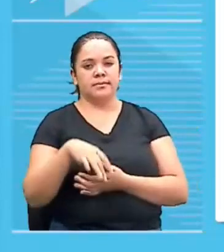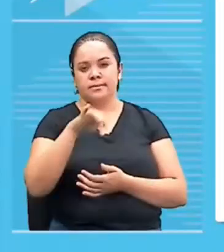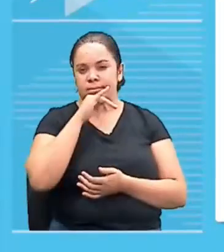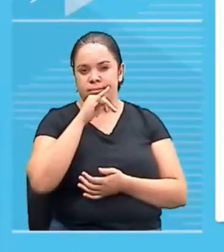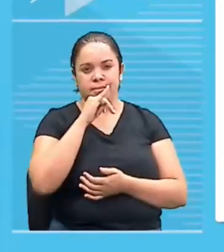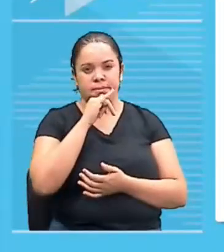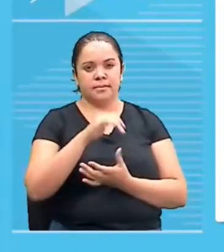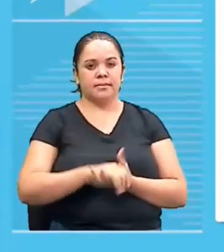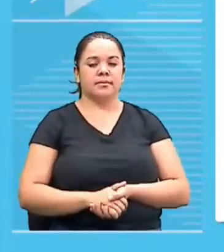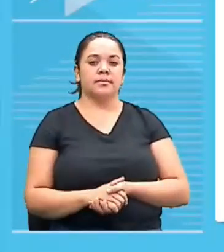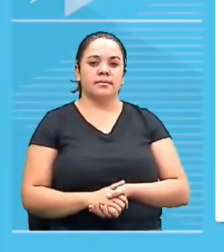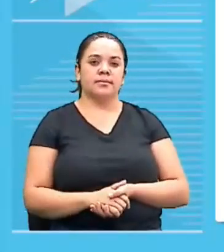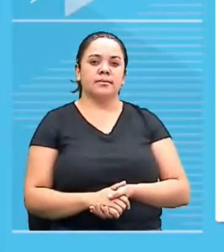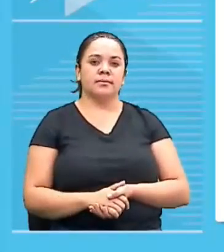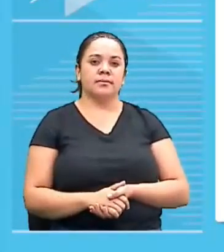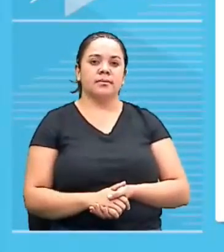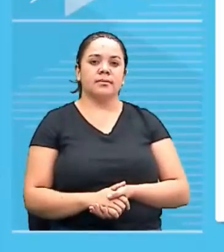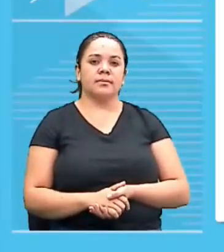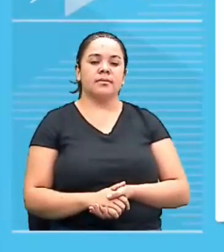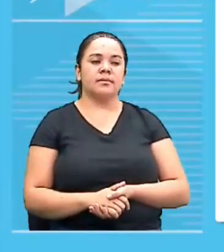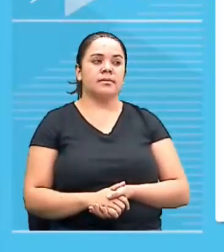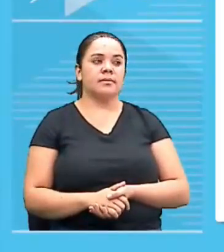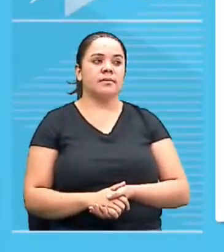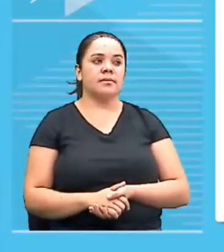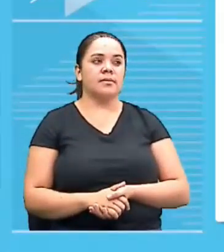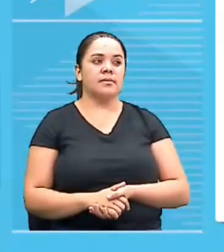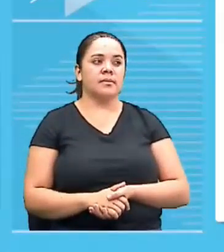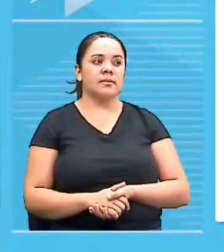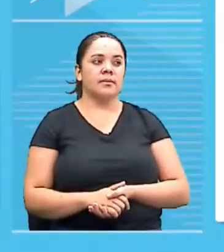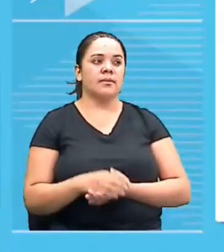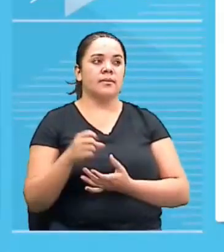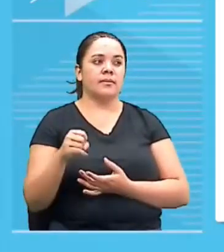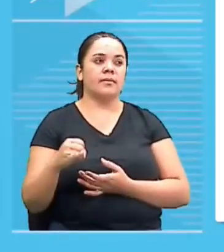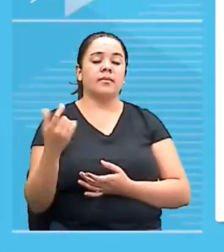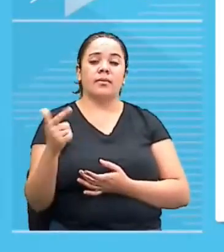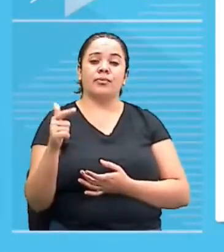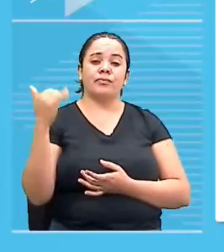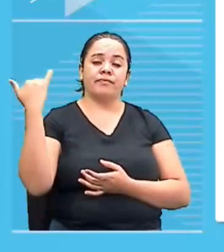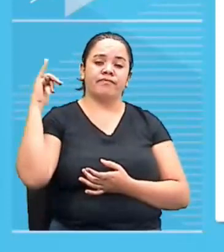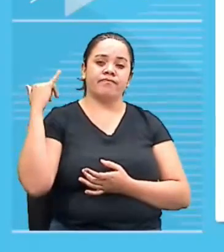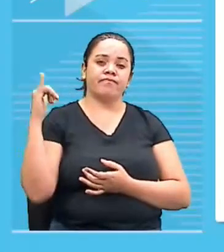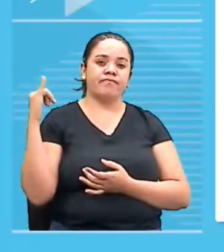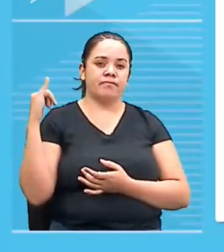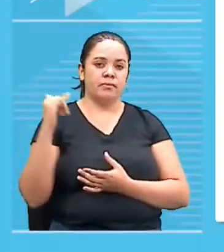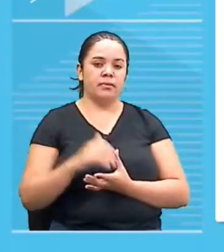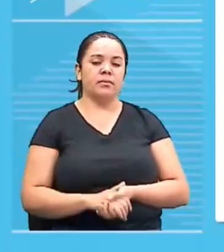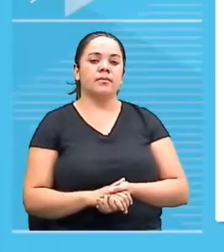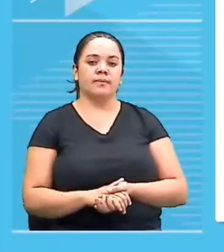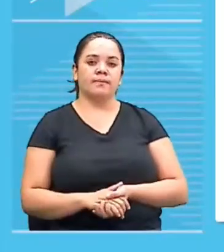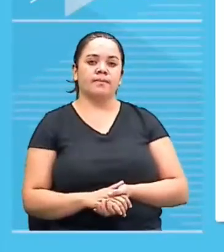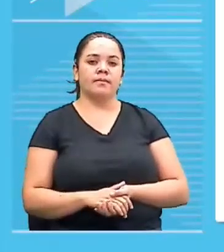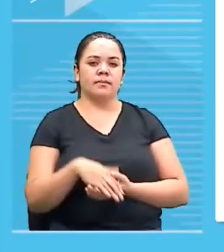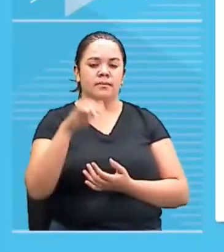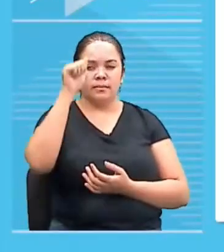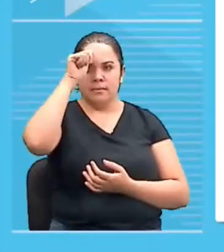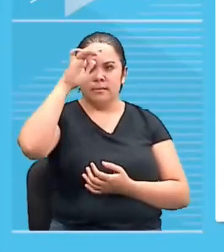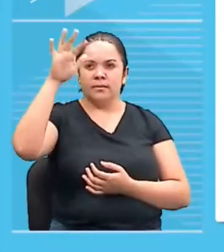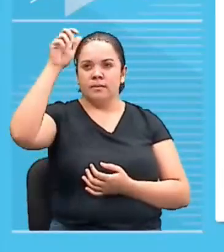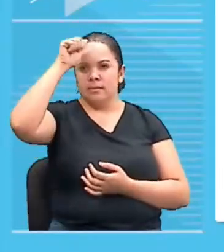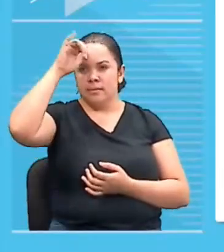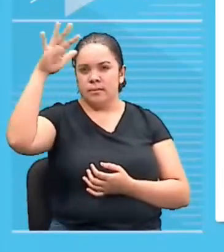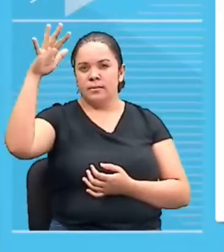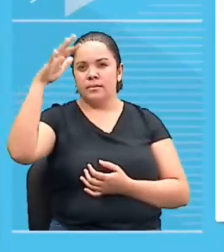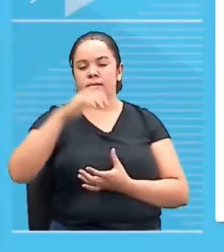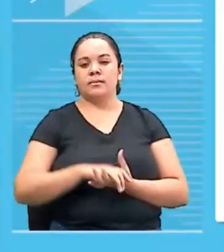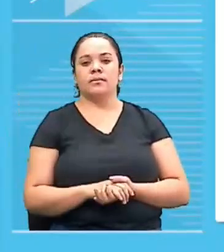Vou ser bem drástica mesmo, né? Sem a energia elétrica. Já imaginaram? Será que a